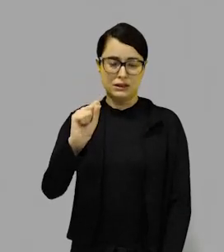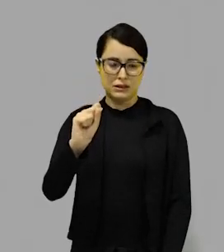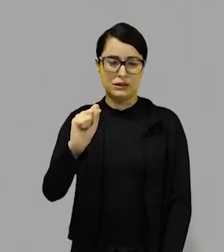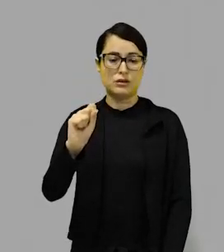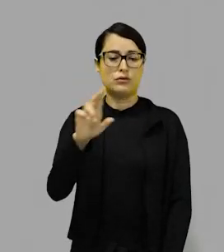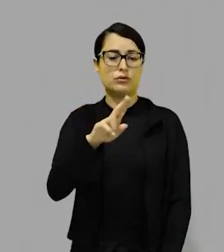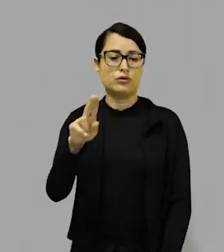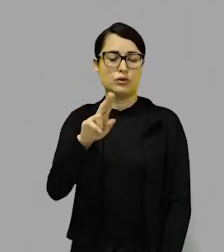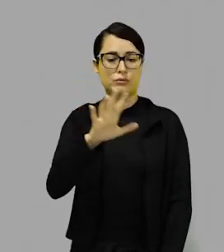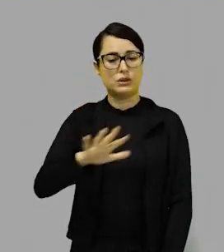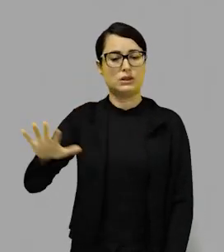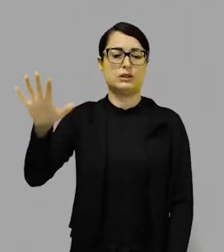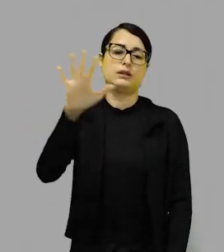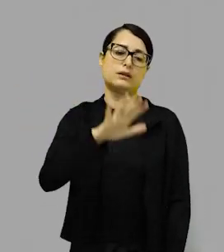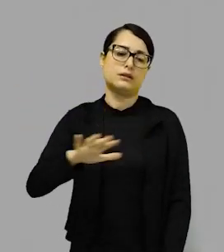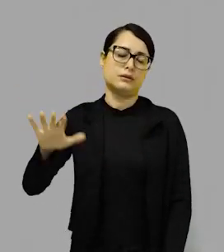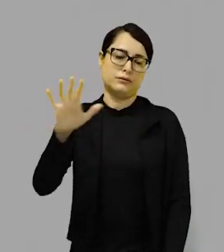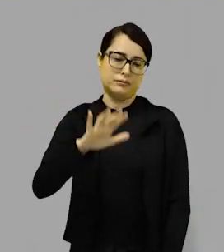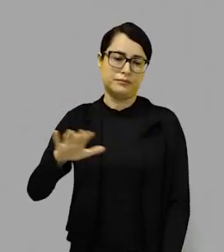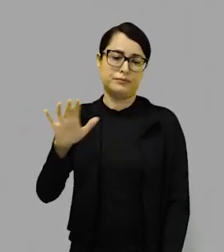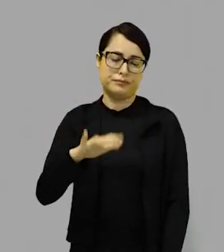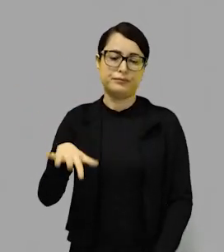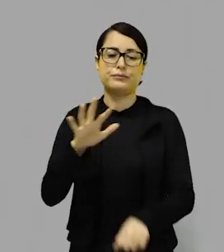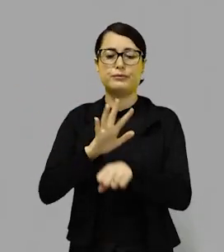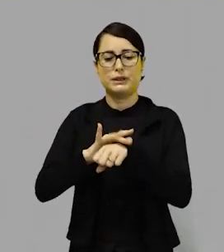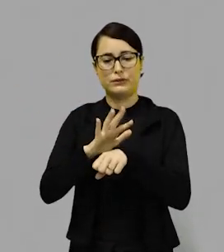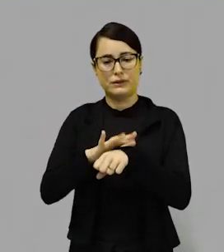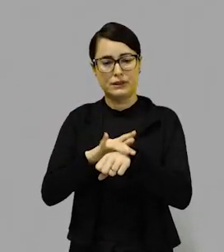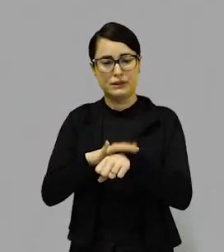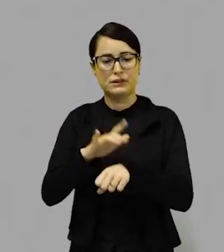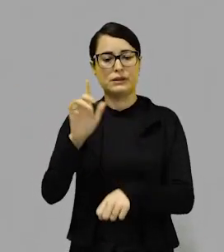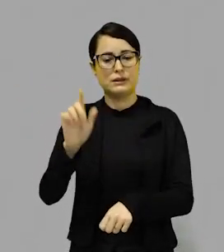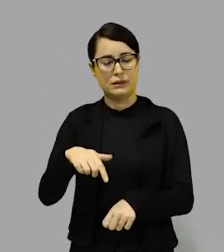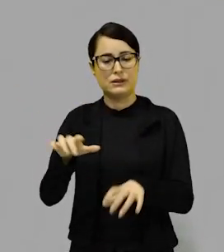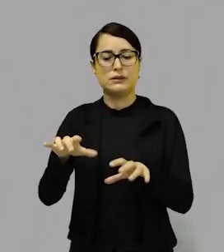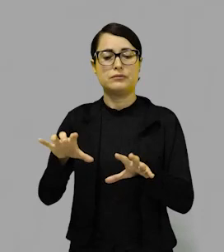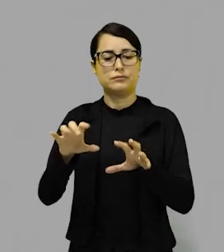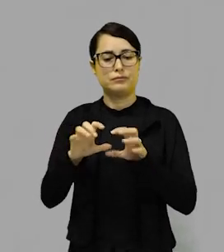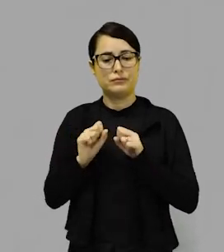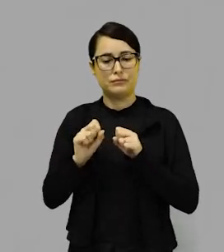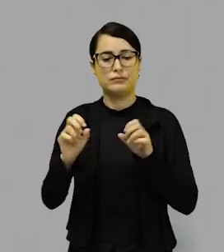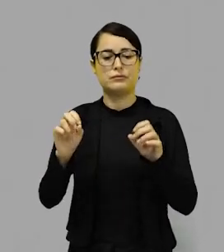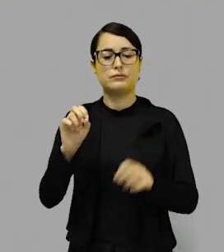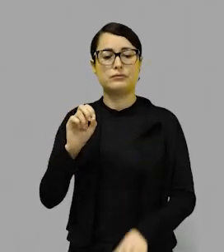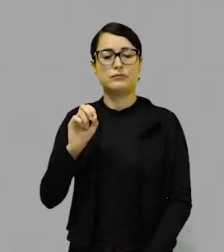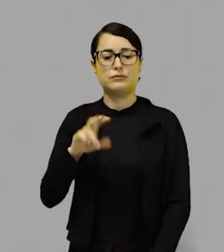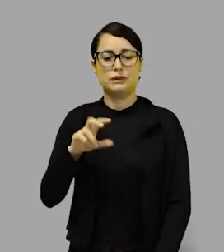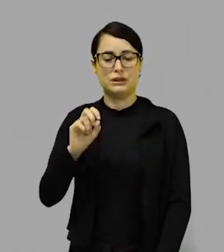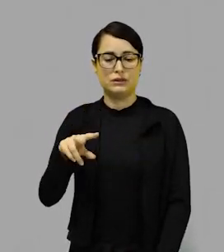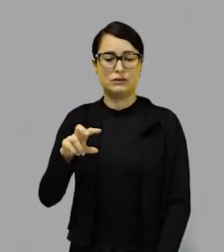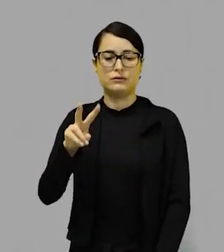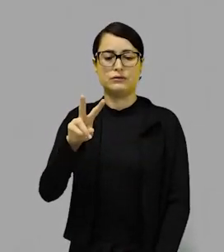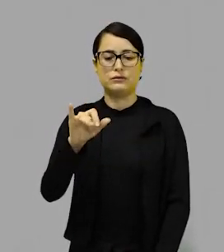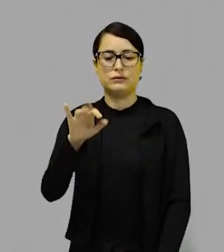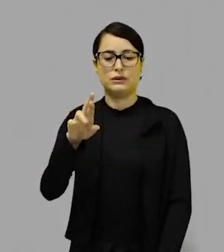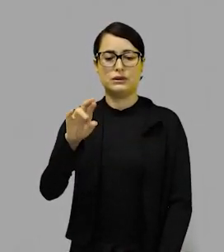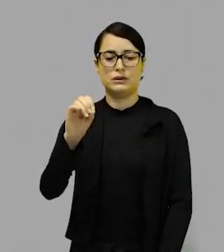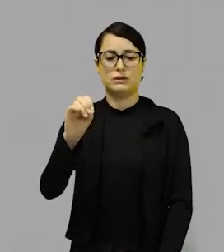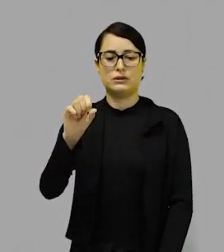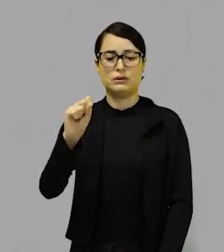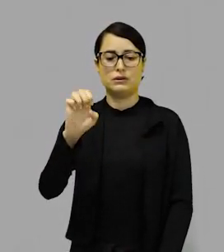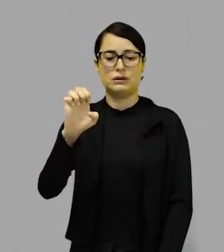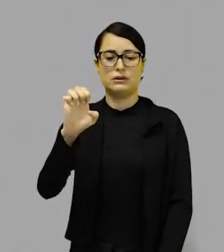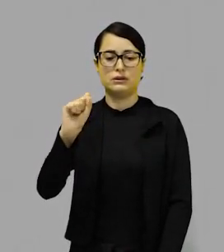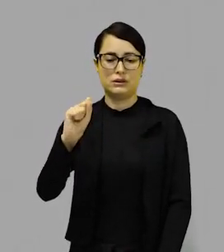um nome que a gente utiliza para dizer que uma doença ela é provocada por vírus, né? Existem